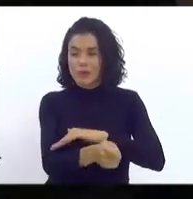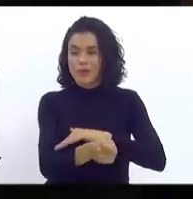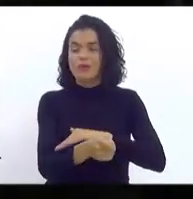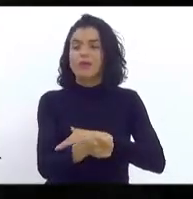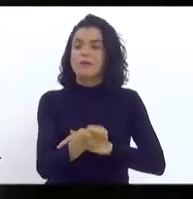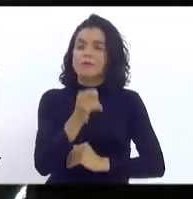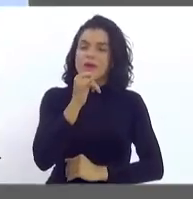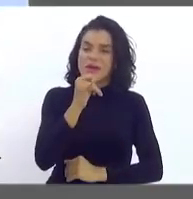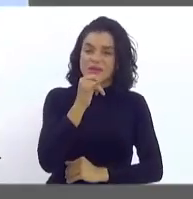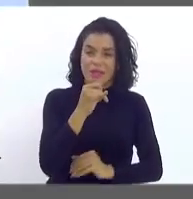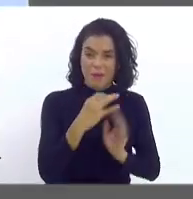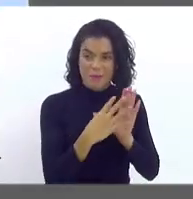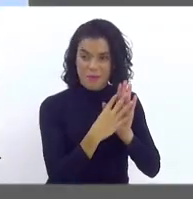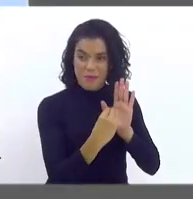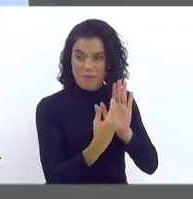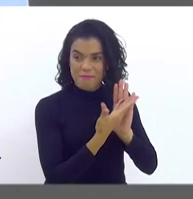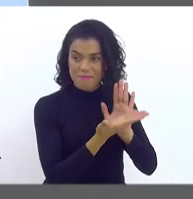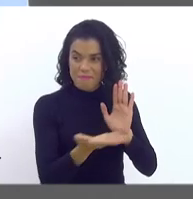como exemplo,